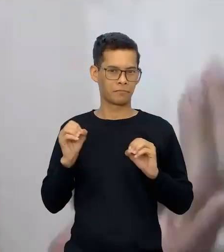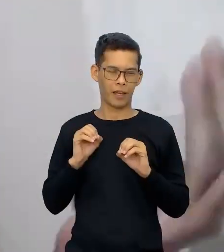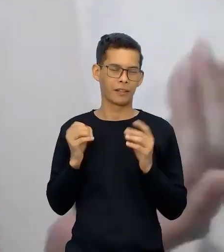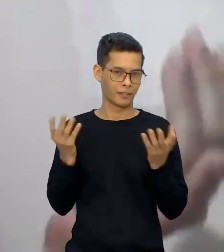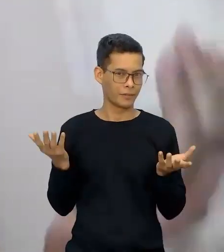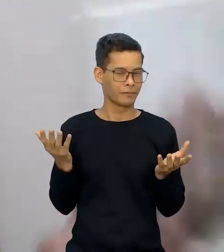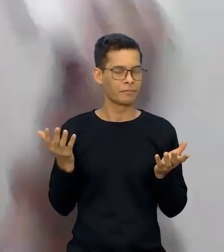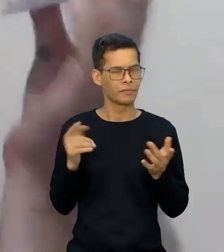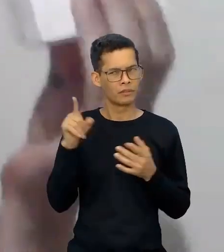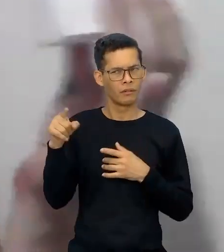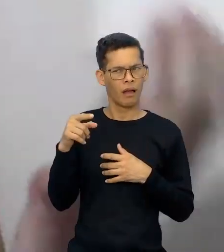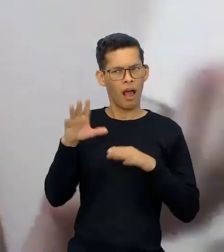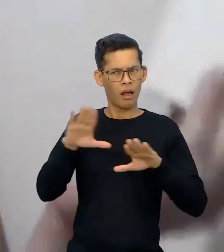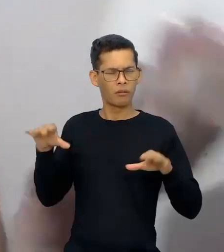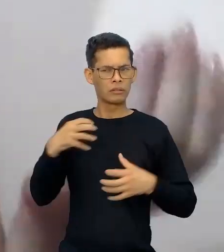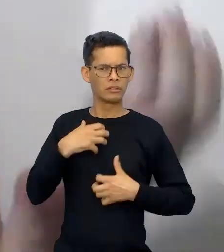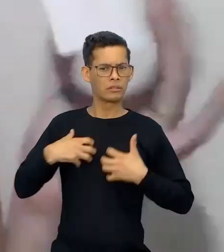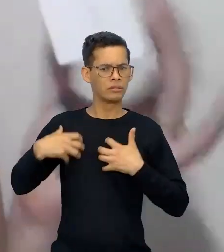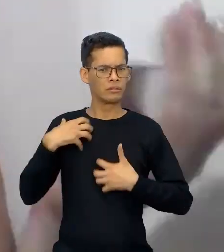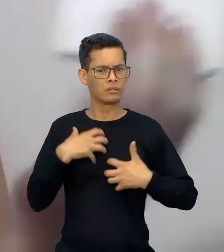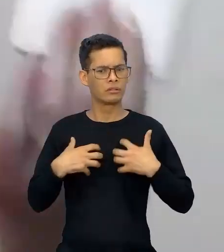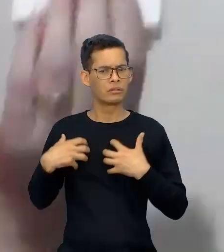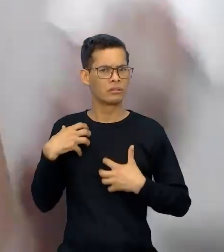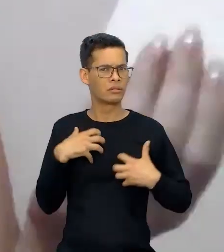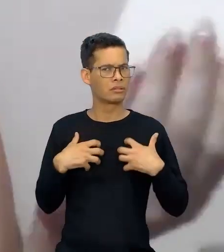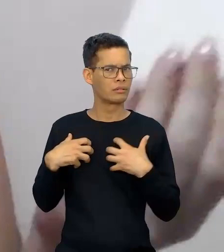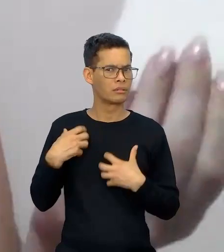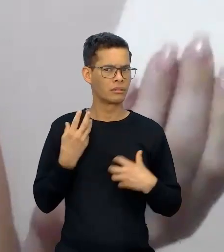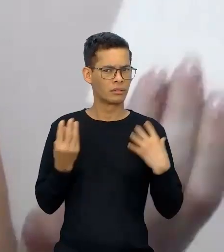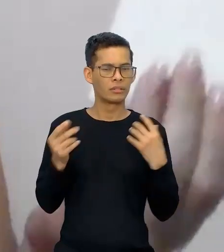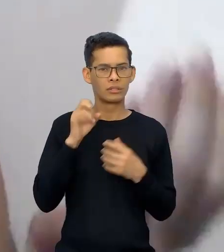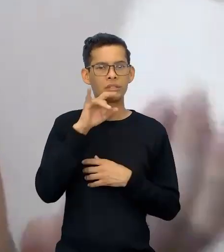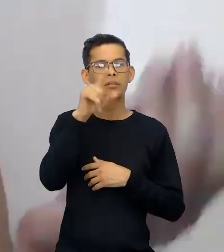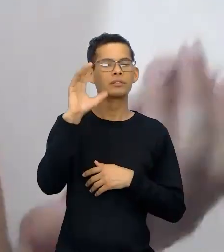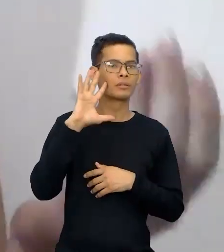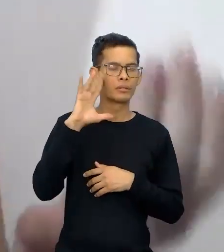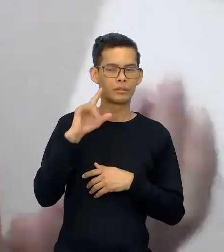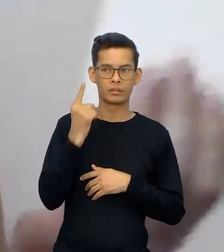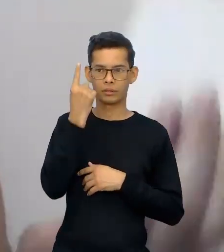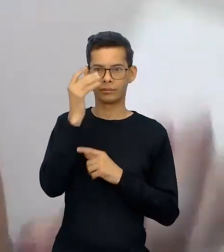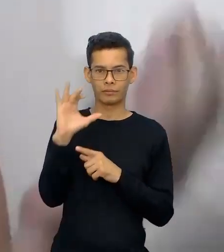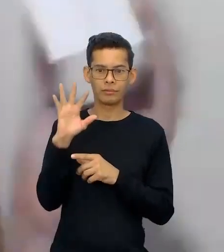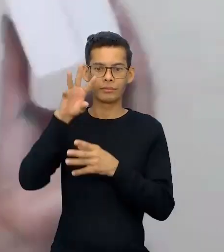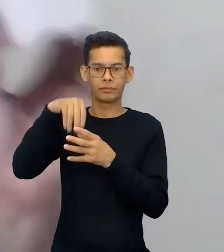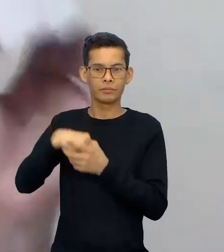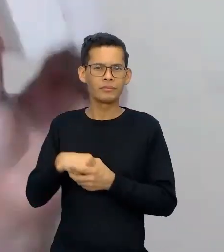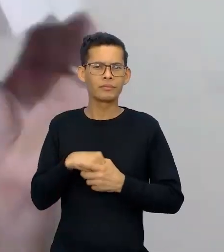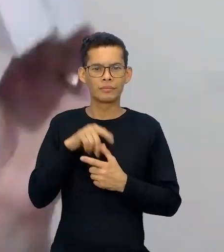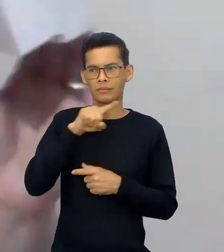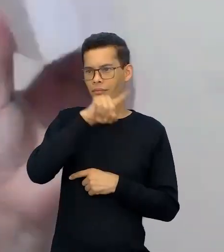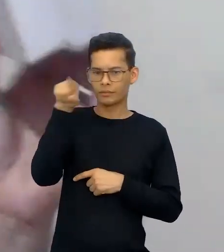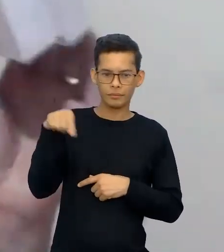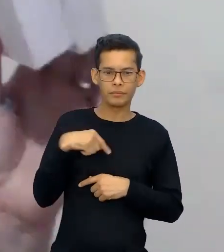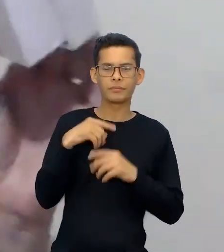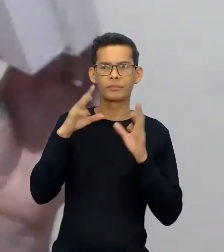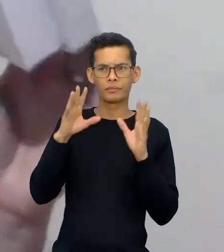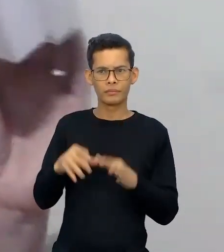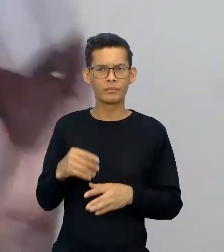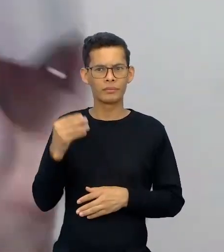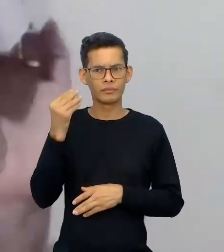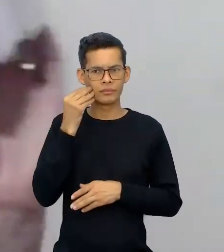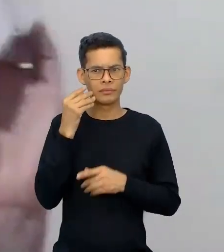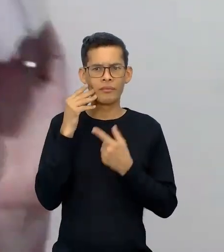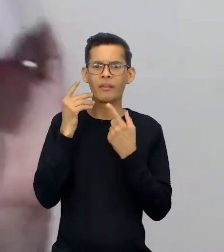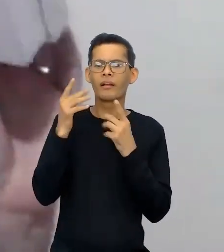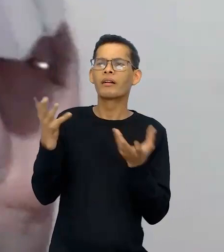muito intrigados. E aí se você fizesse isso, por exemplo, na primeira série do ensino médio, como eu já fiz, eles te atormentam até a terceira série do